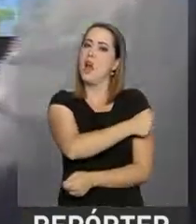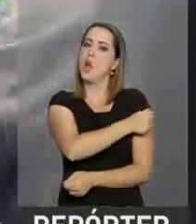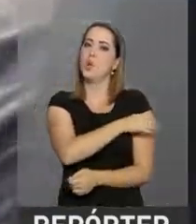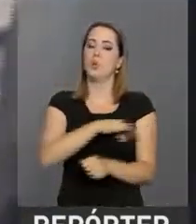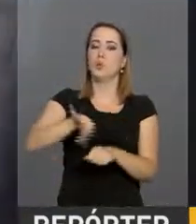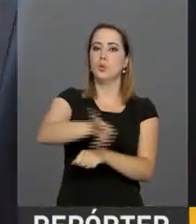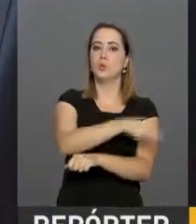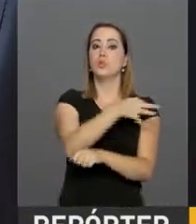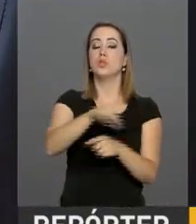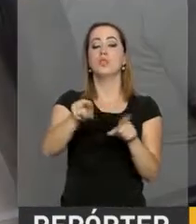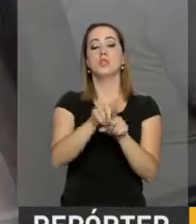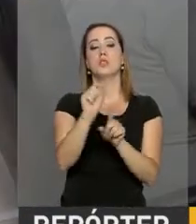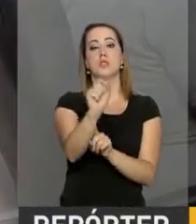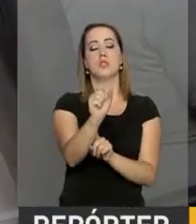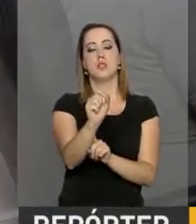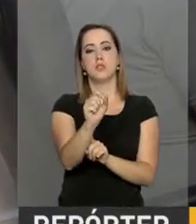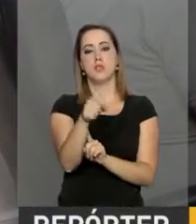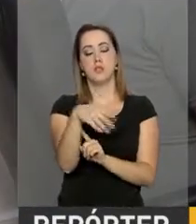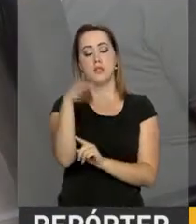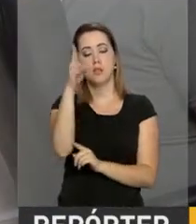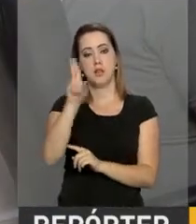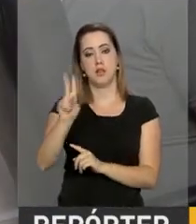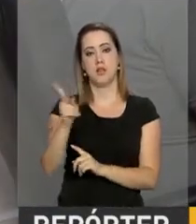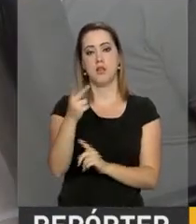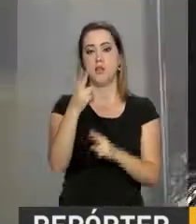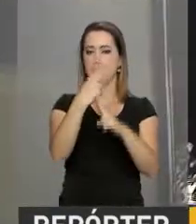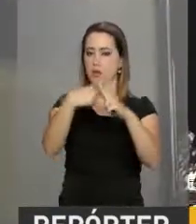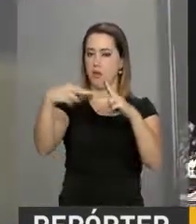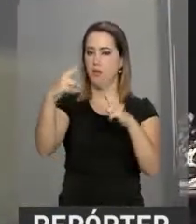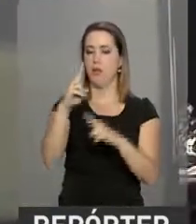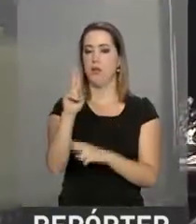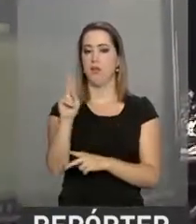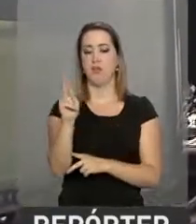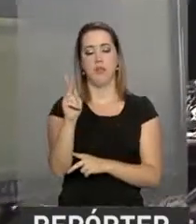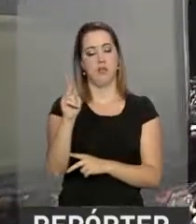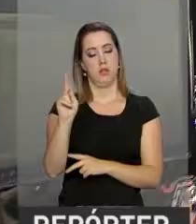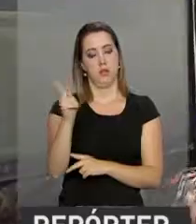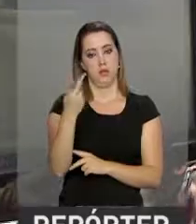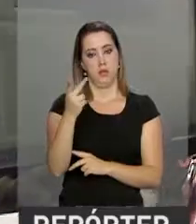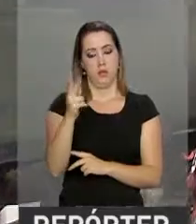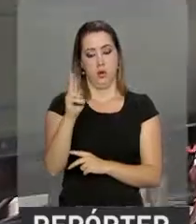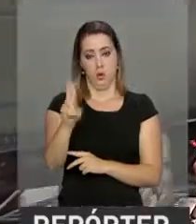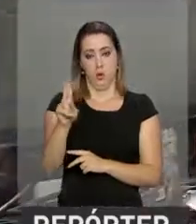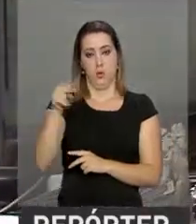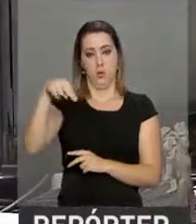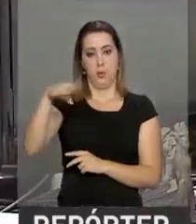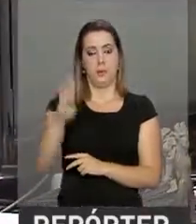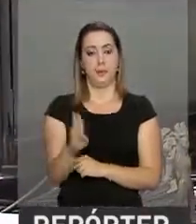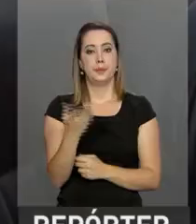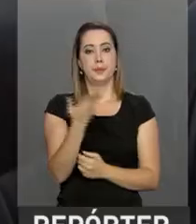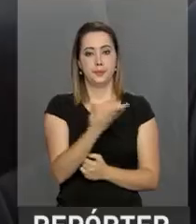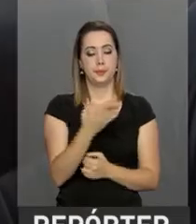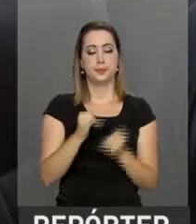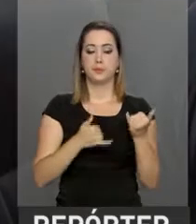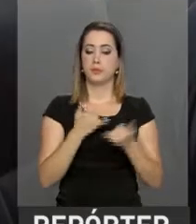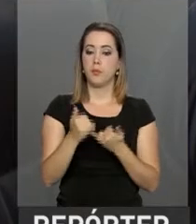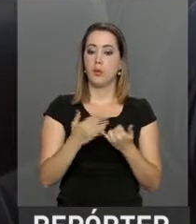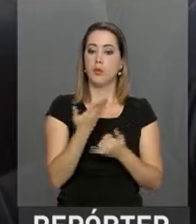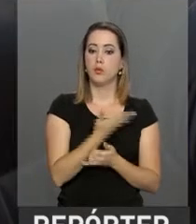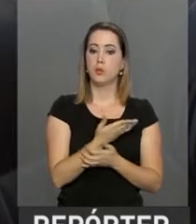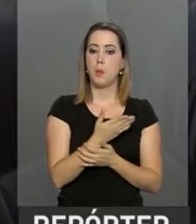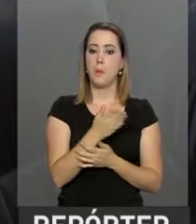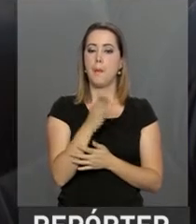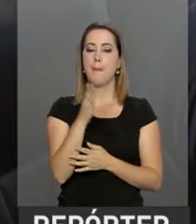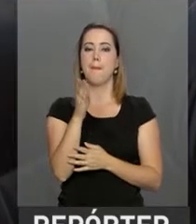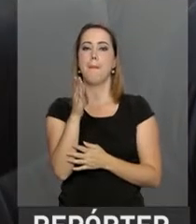designer gráfico da universidade de brasília e queria montar um negócio de jogos eletrônicos com a ajuda da incubadora de empresas da unb abbey